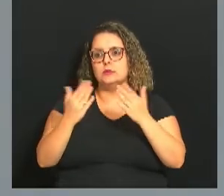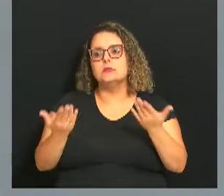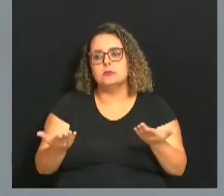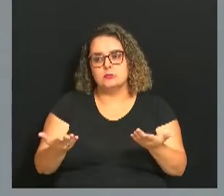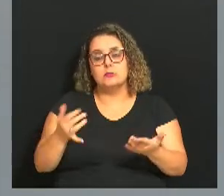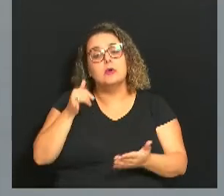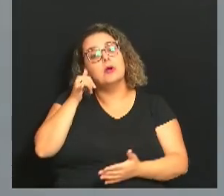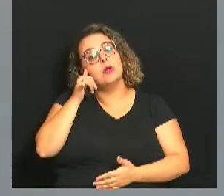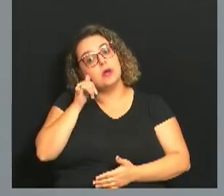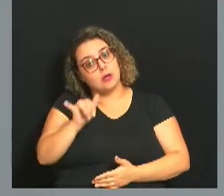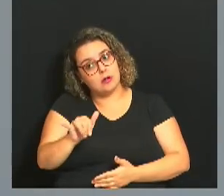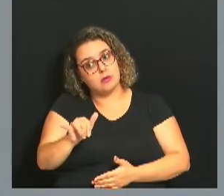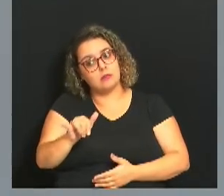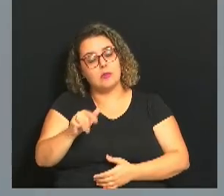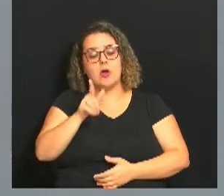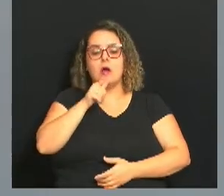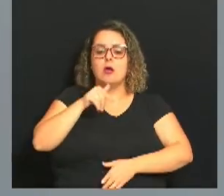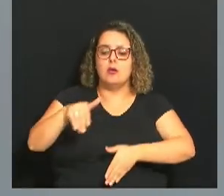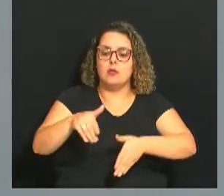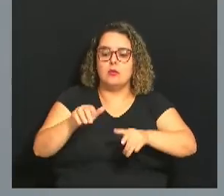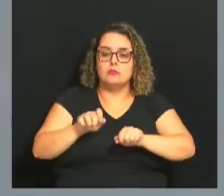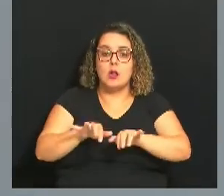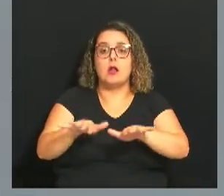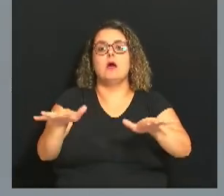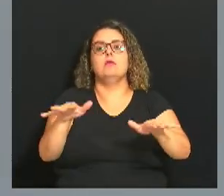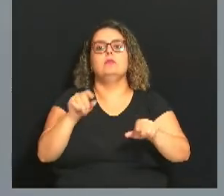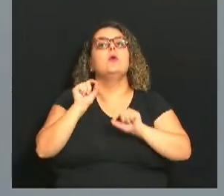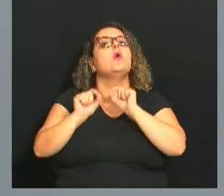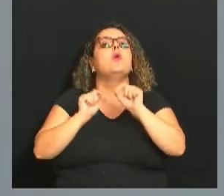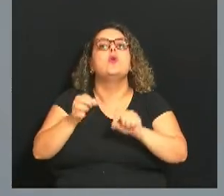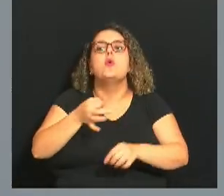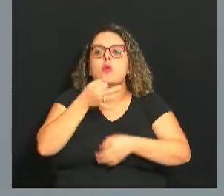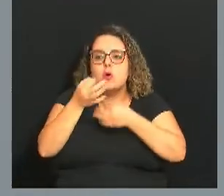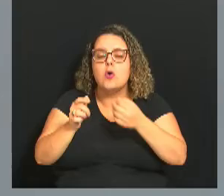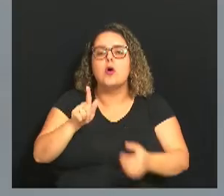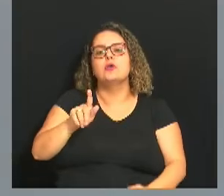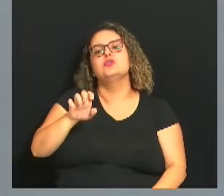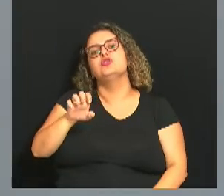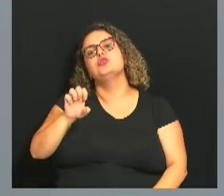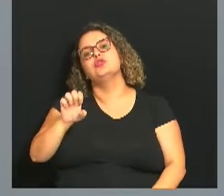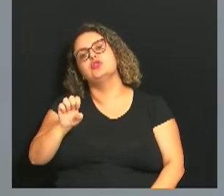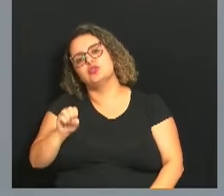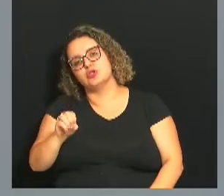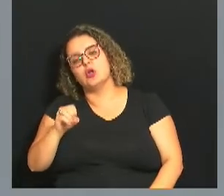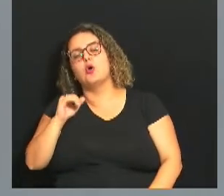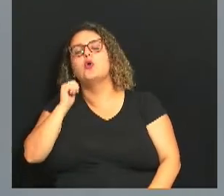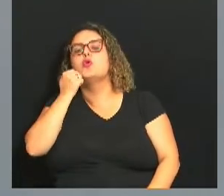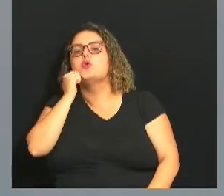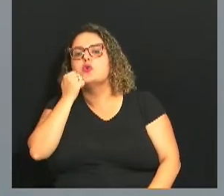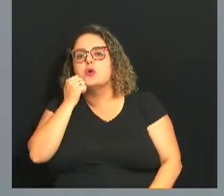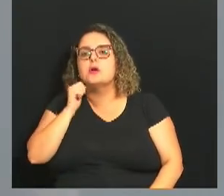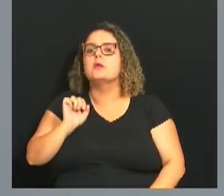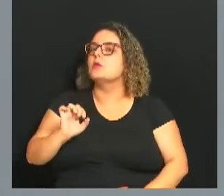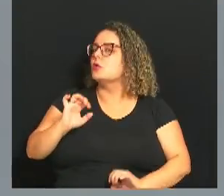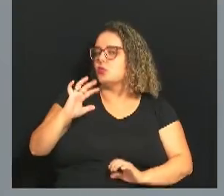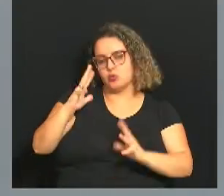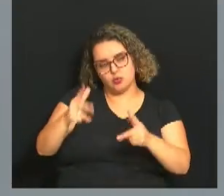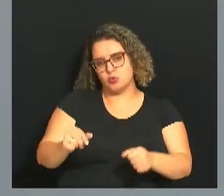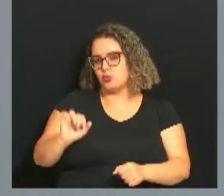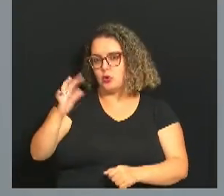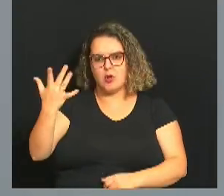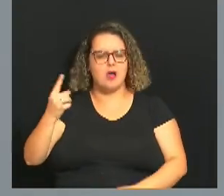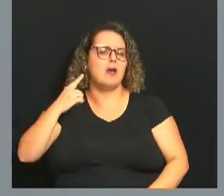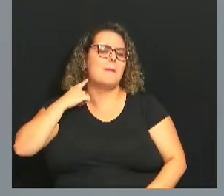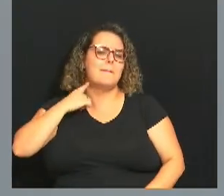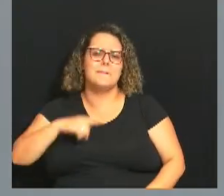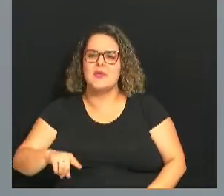o dano da inundação. Então, o que eu sugiro que é importante, a geociência e esses episódios, não só de Petrópolis, mas que aconteceu em Minas